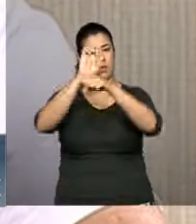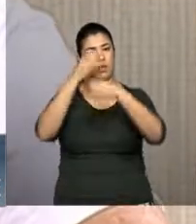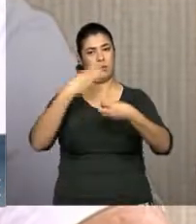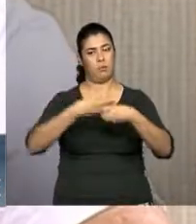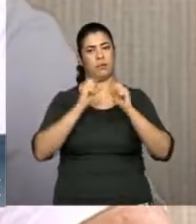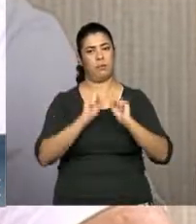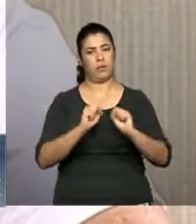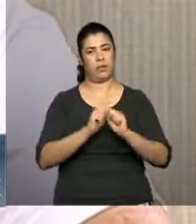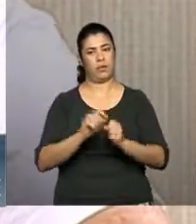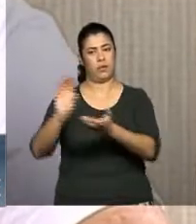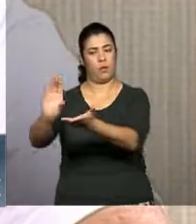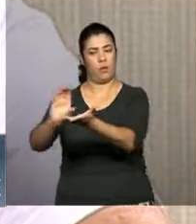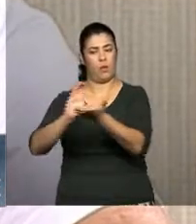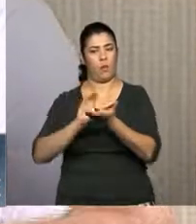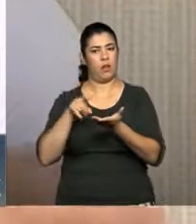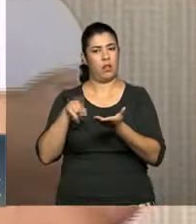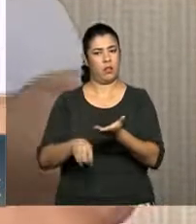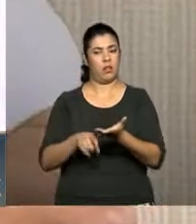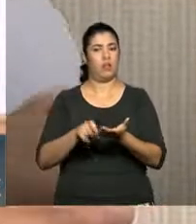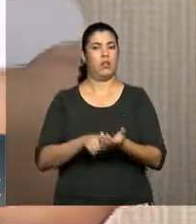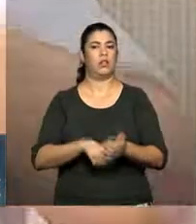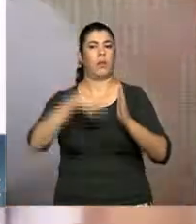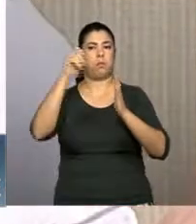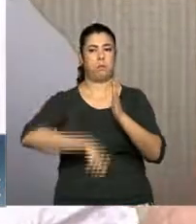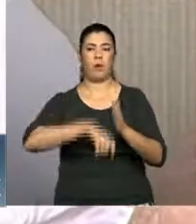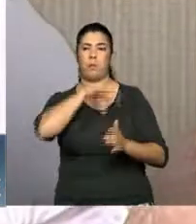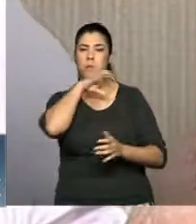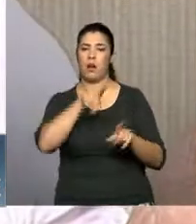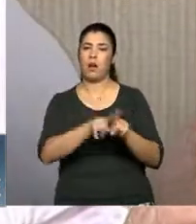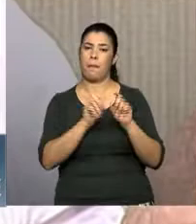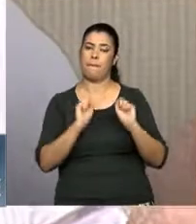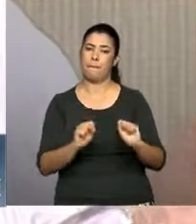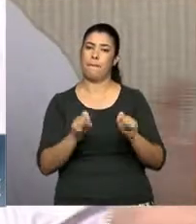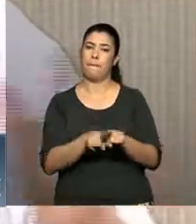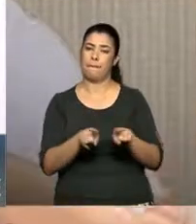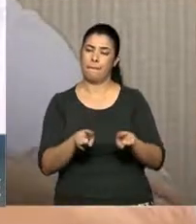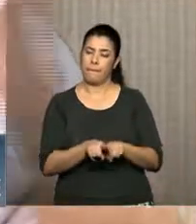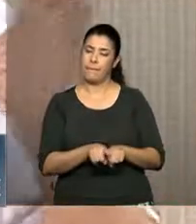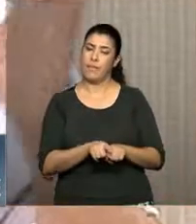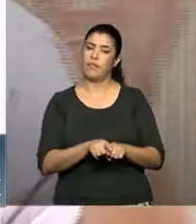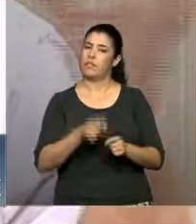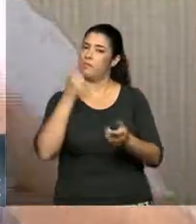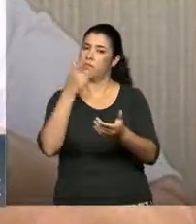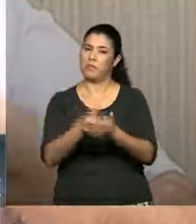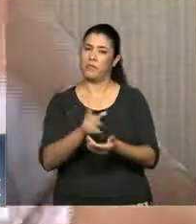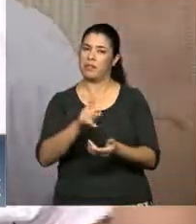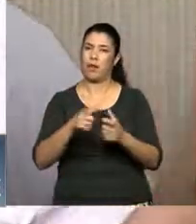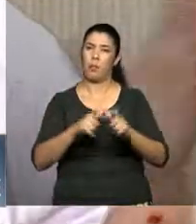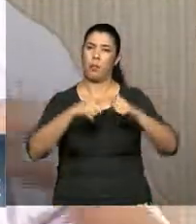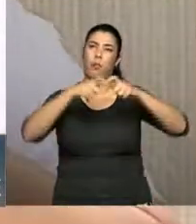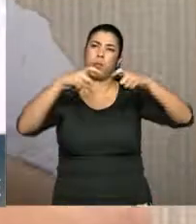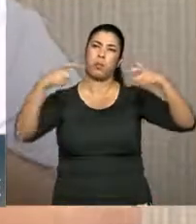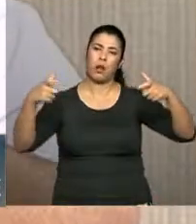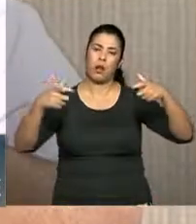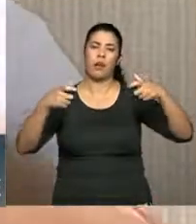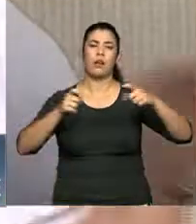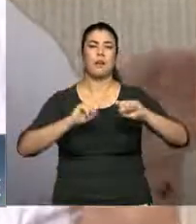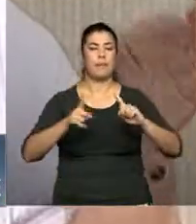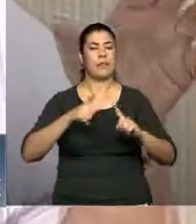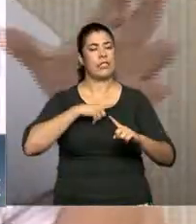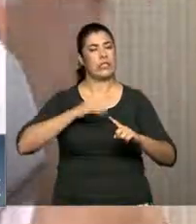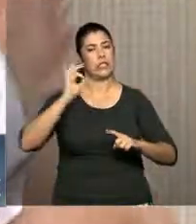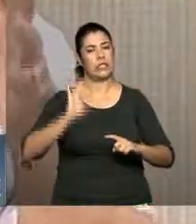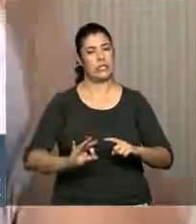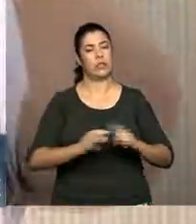desse imposto de renda que vai ser pago de qualquer forma entende portanto não é a ampliação de denúncia ou seja vai ser